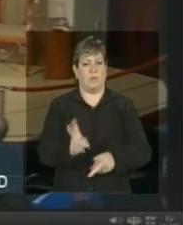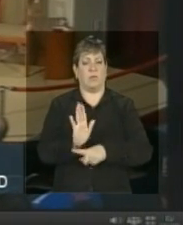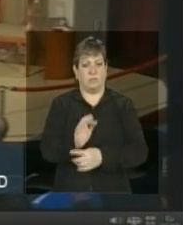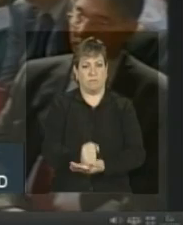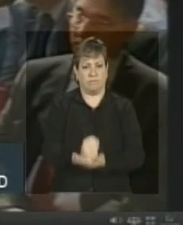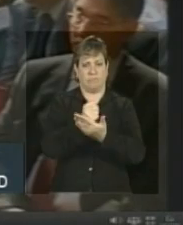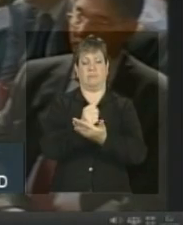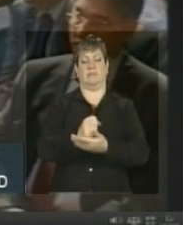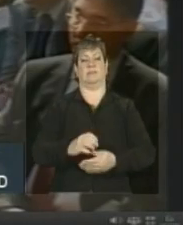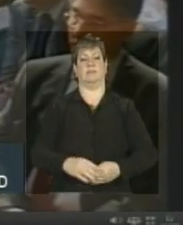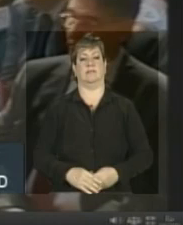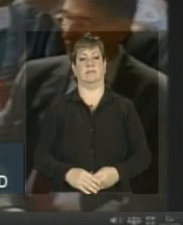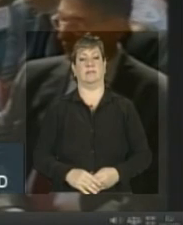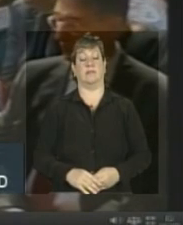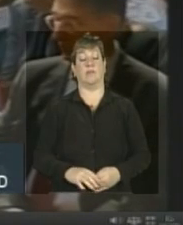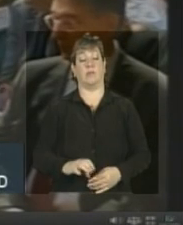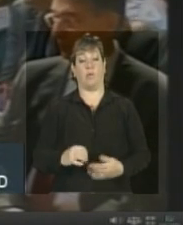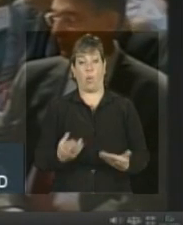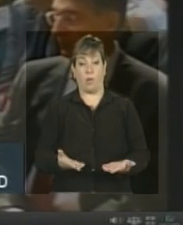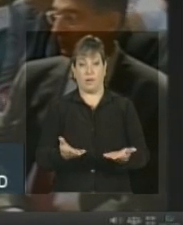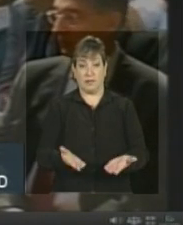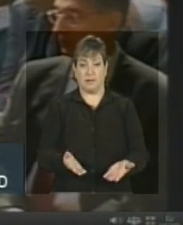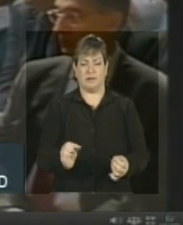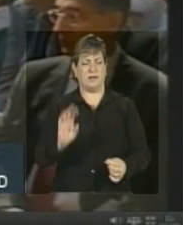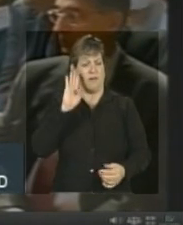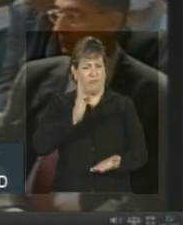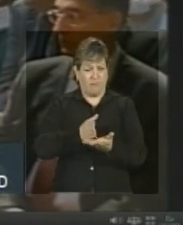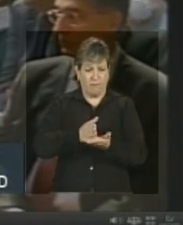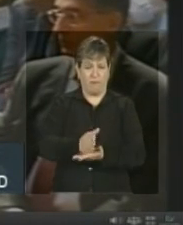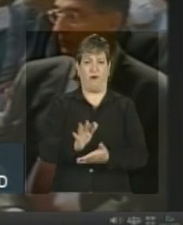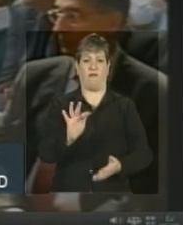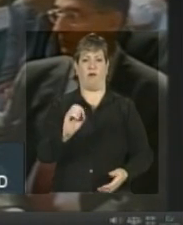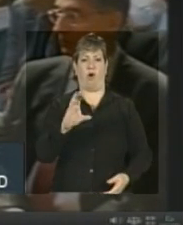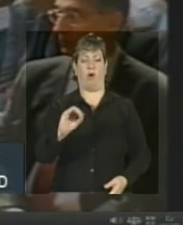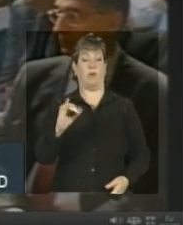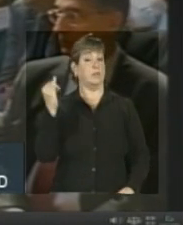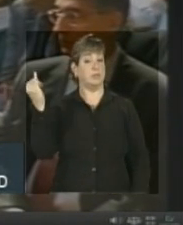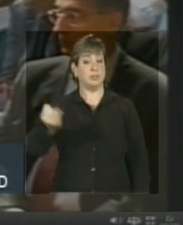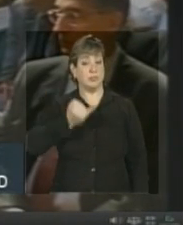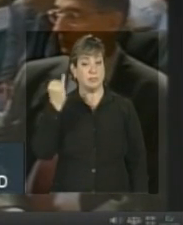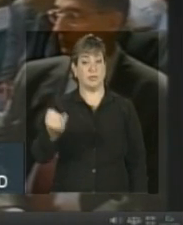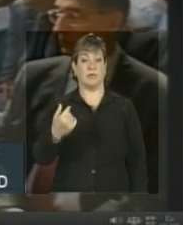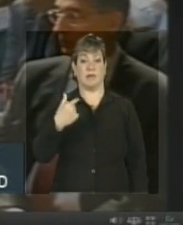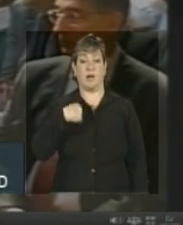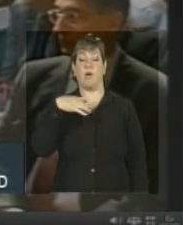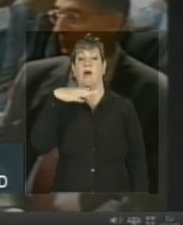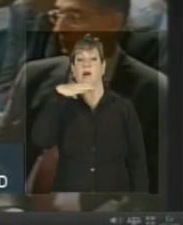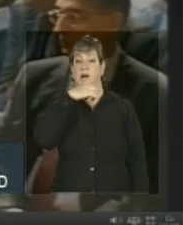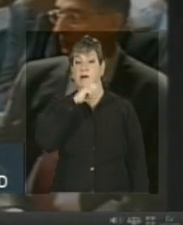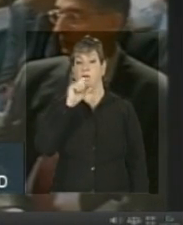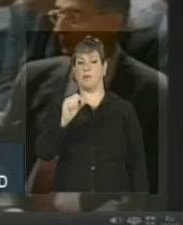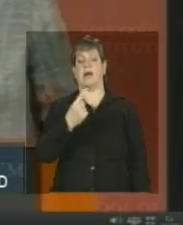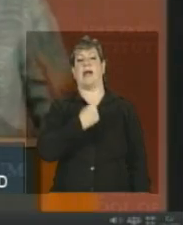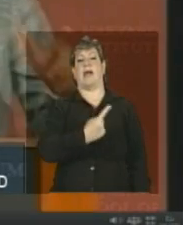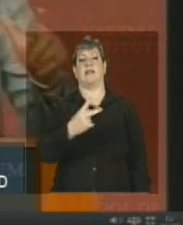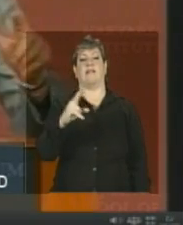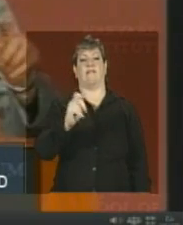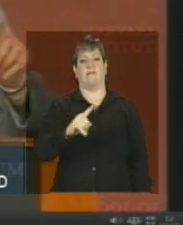proteger. Ou seja, focando na importância, que eu acho que cada vez